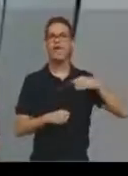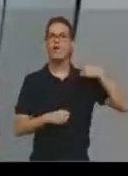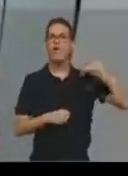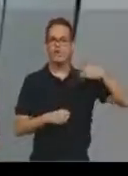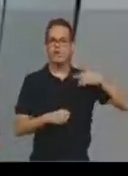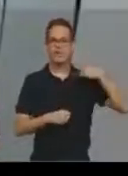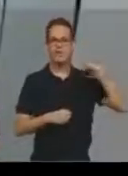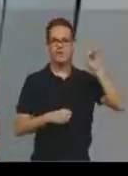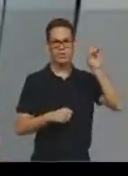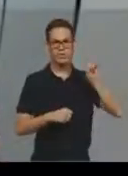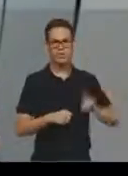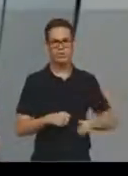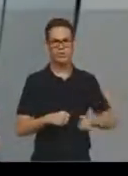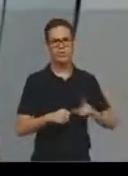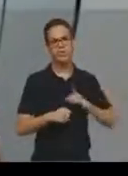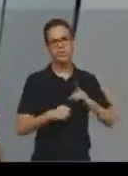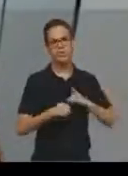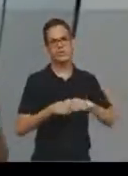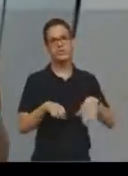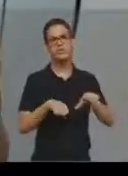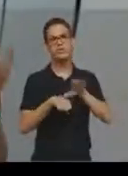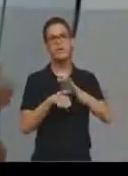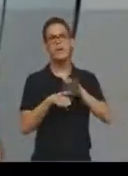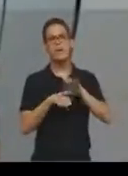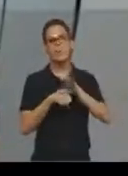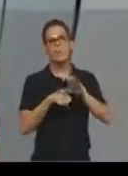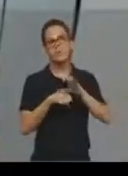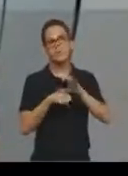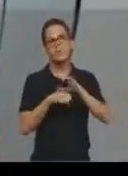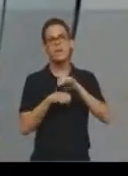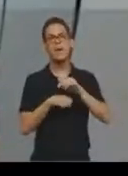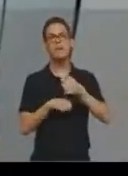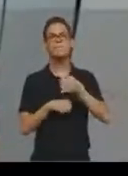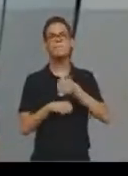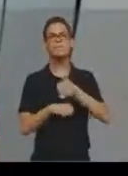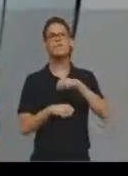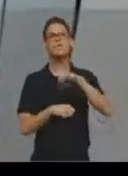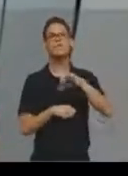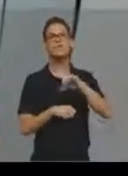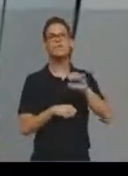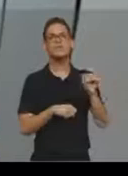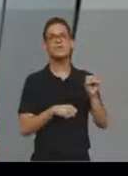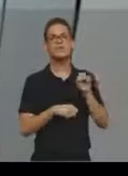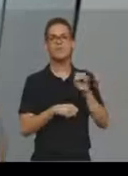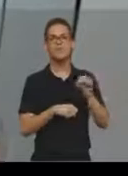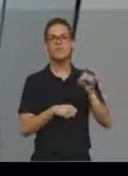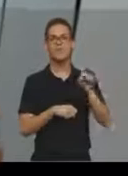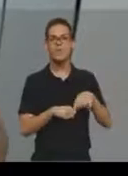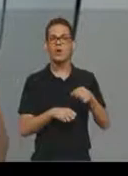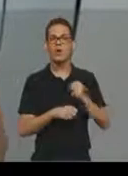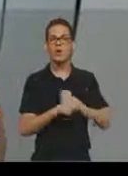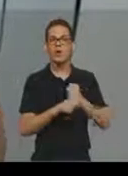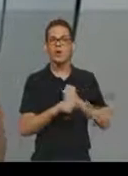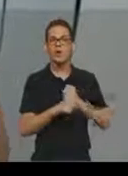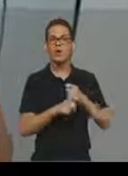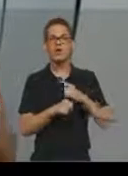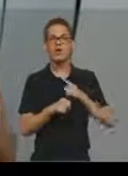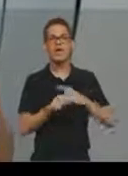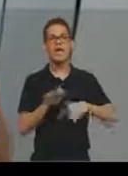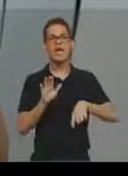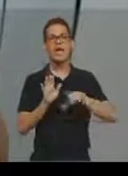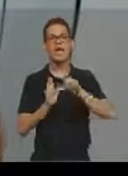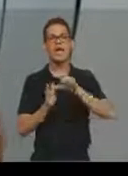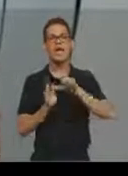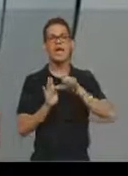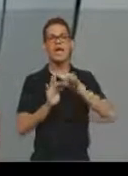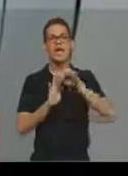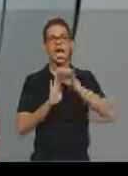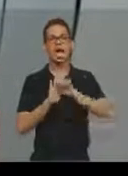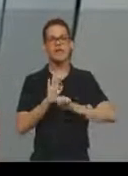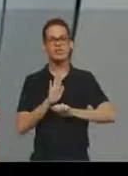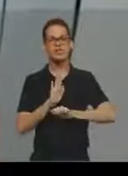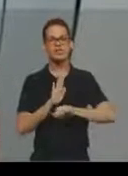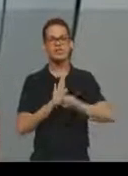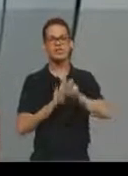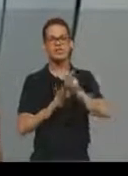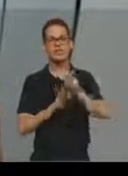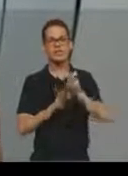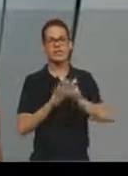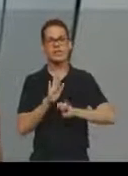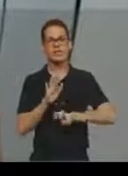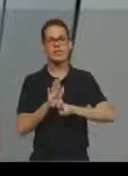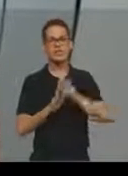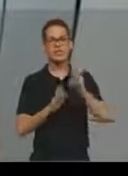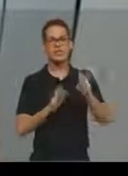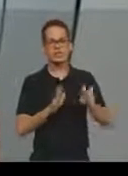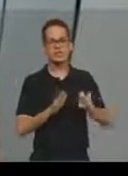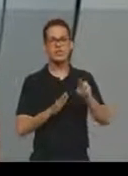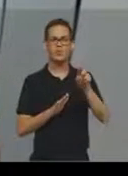do Brasil, a nossa Constituição, né, que é a Constituição de 1988, ela traz no seu artigo 5º, né, os principais direitos.